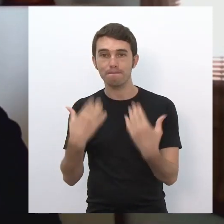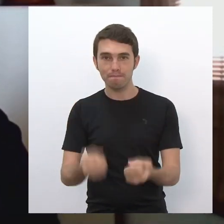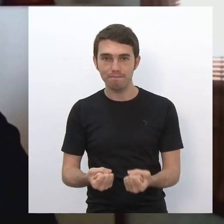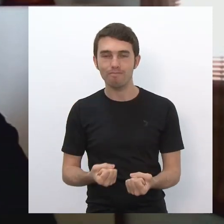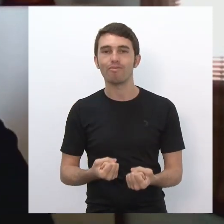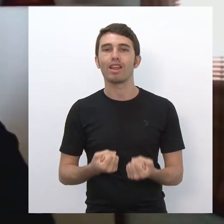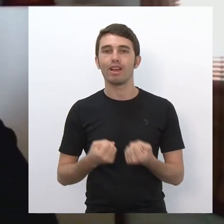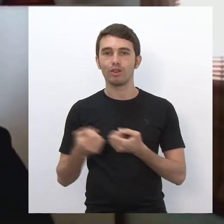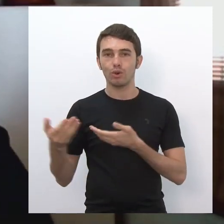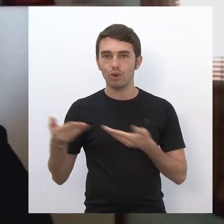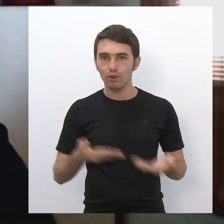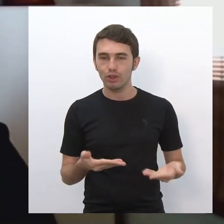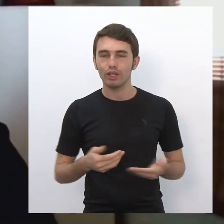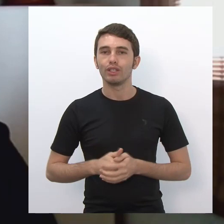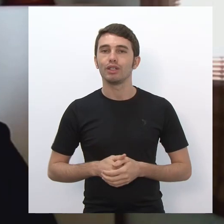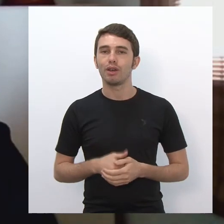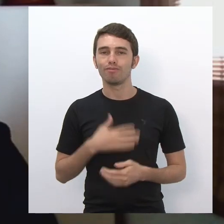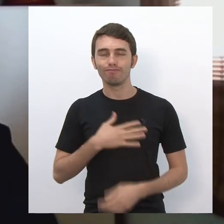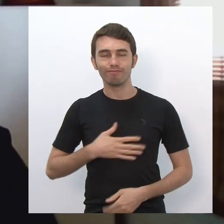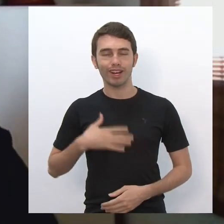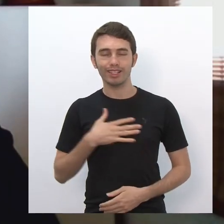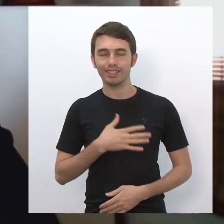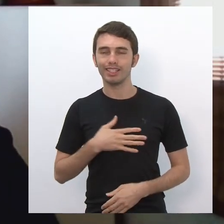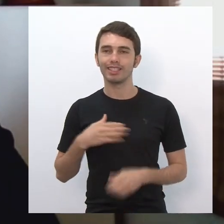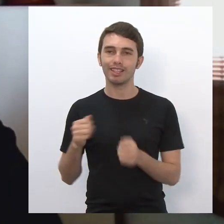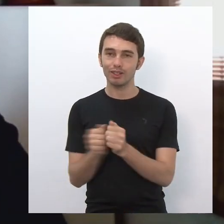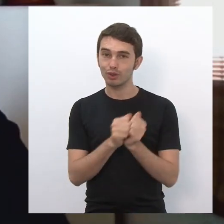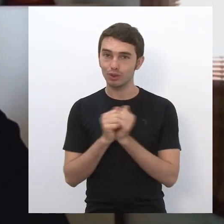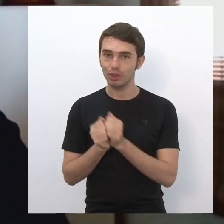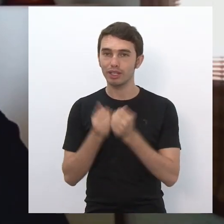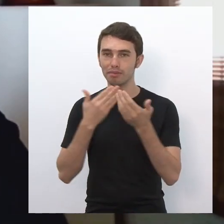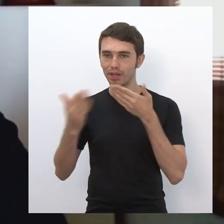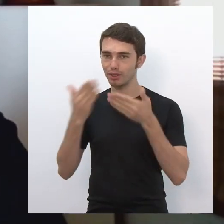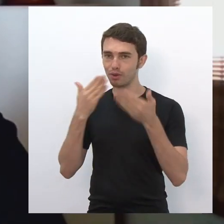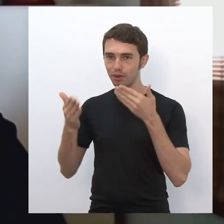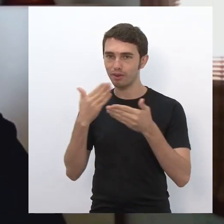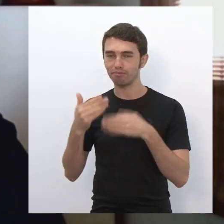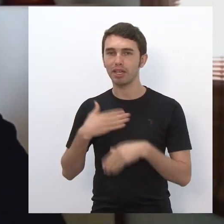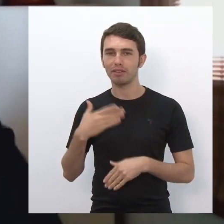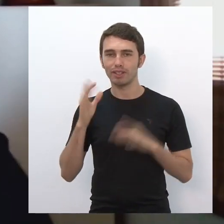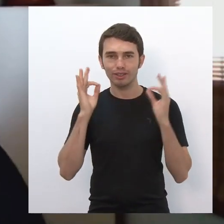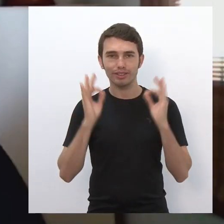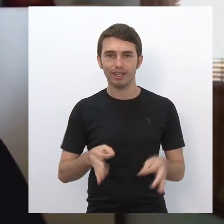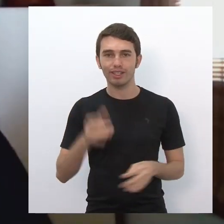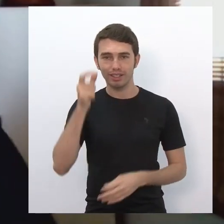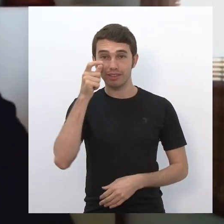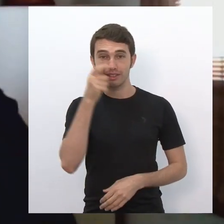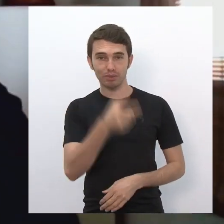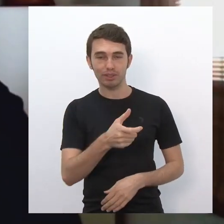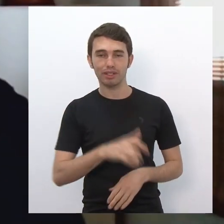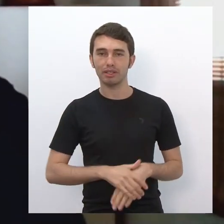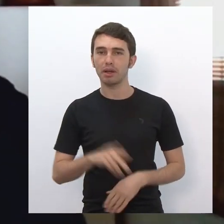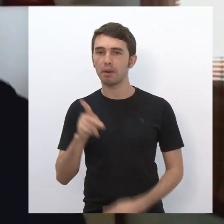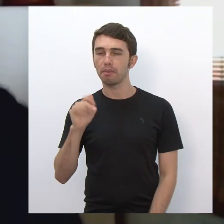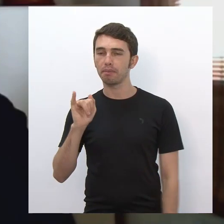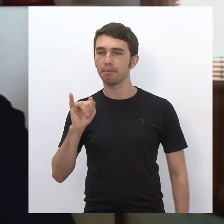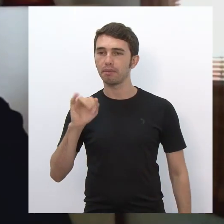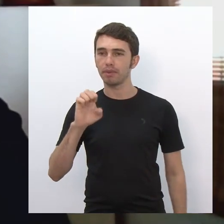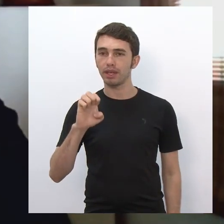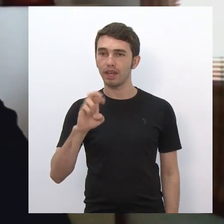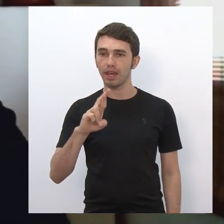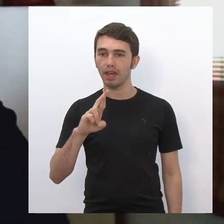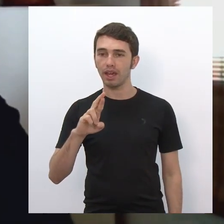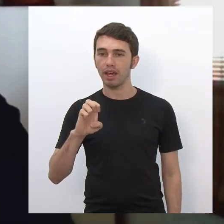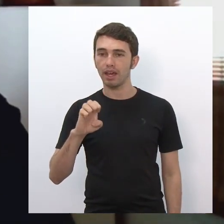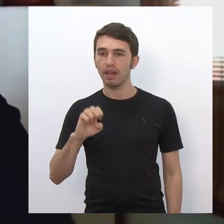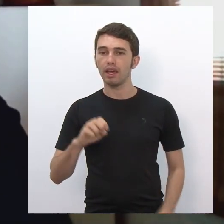tê-lo aqui conosco para esse bate-papo, que eu tenho certeza que vai ser muito interessante. Pierre, você é o